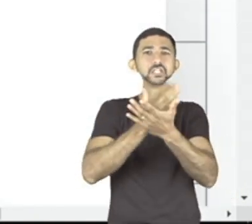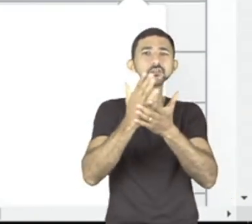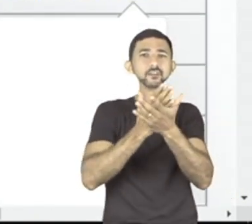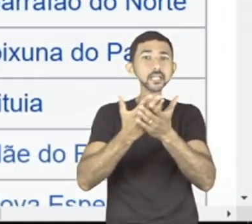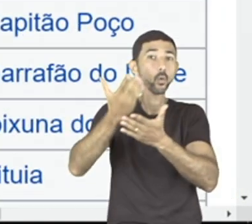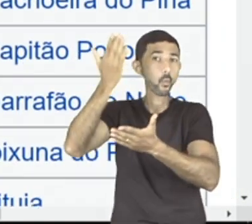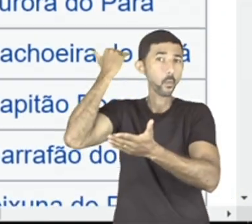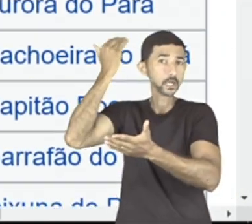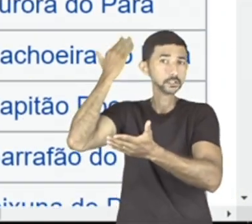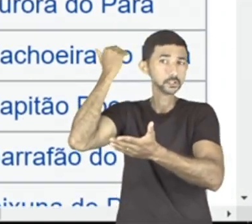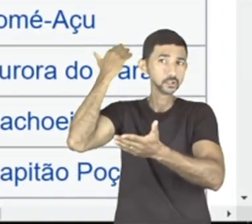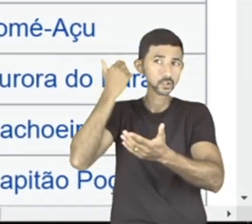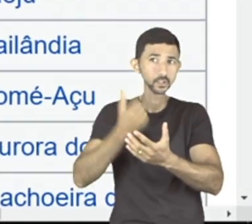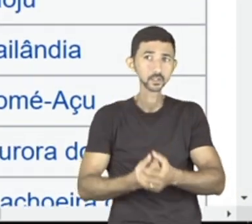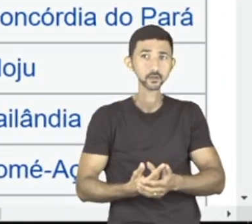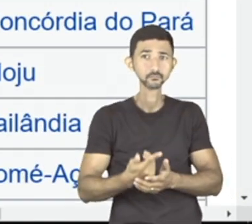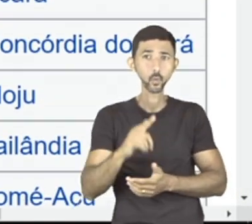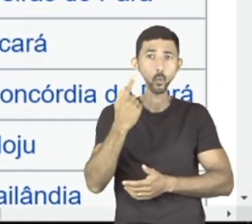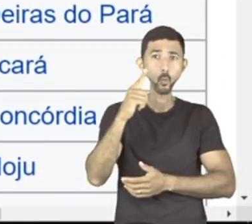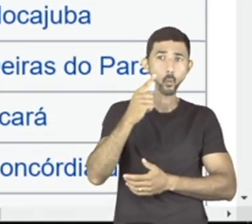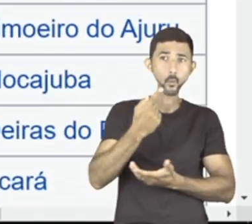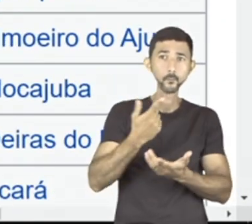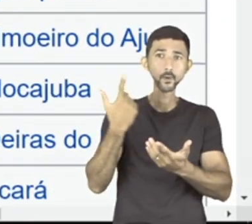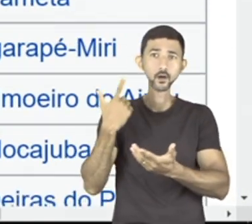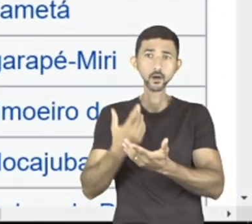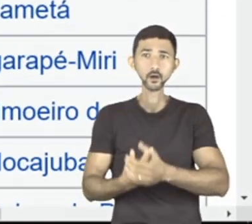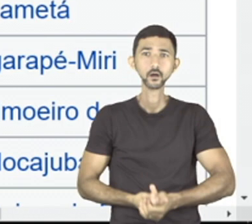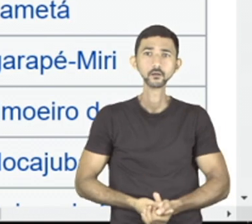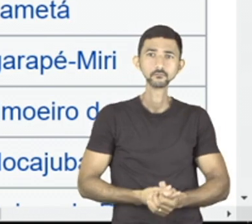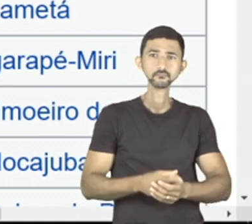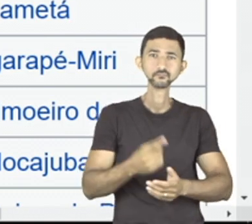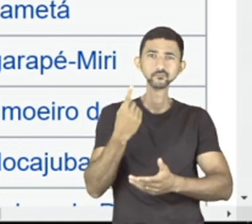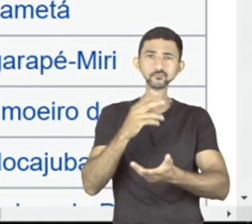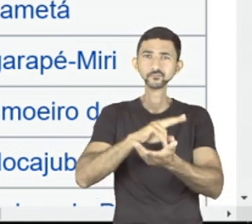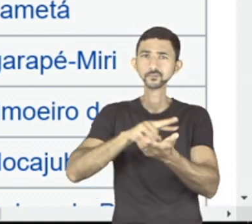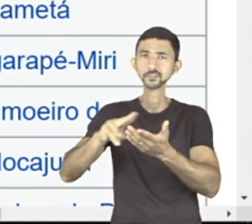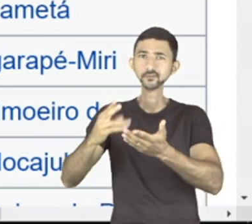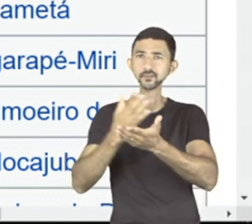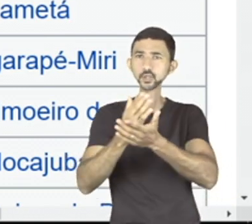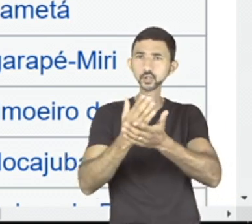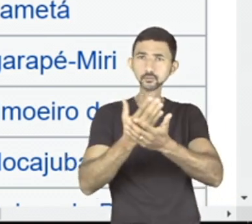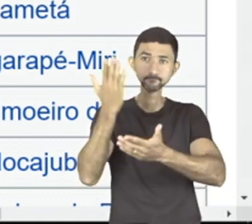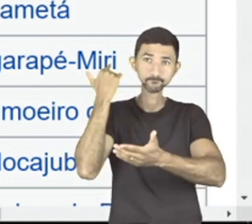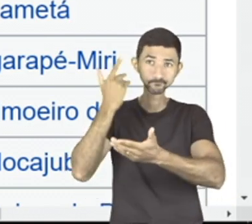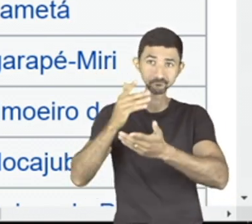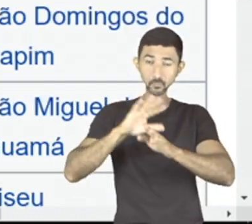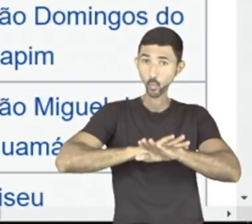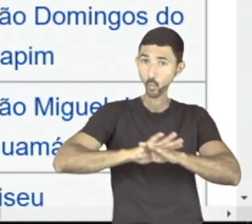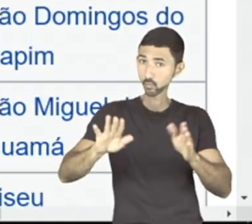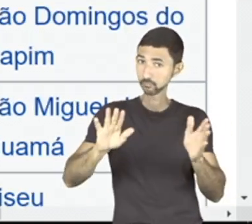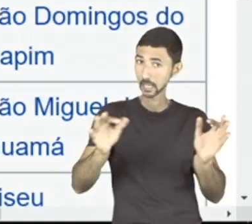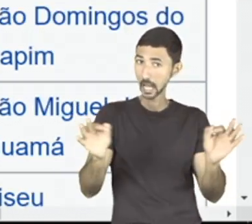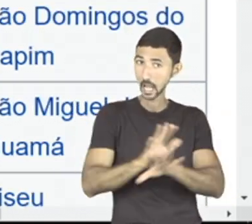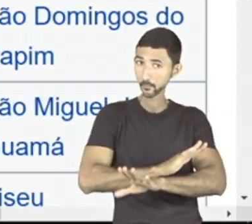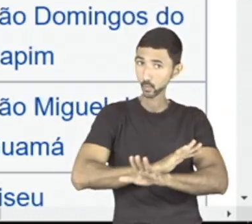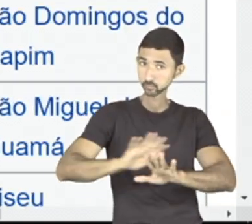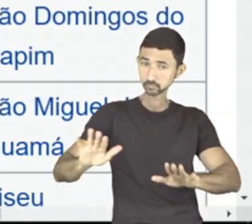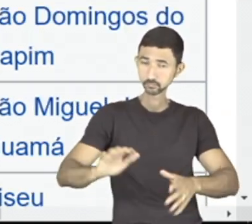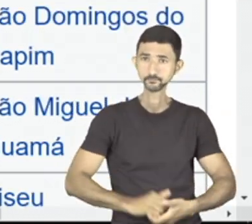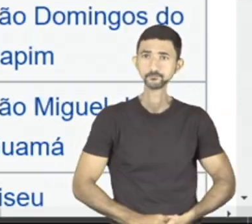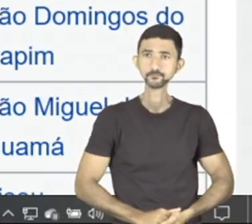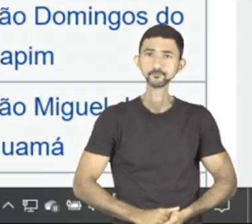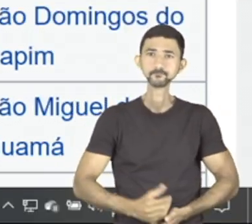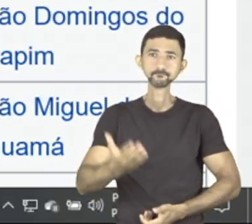ó, mesorregião do Guamá, do Tomé-Açu, Cametá, enfim. Essa aqui já passou, tá bom?